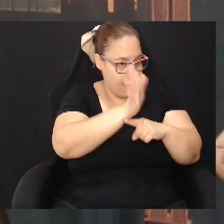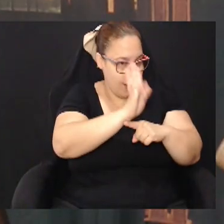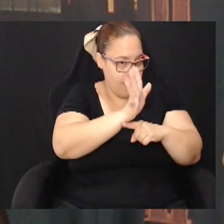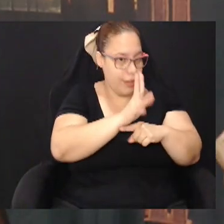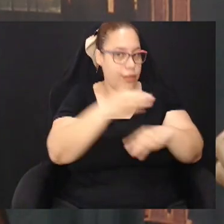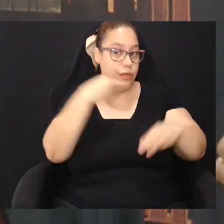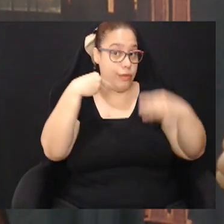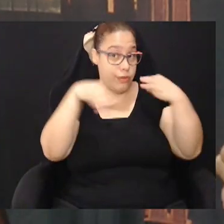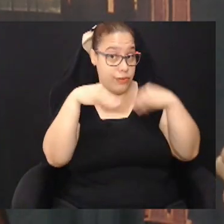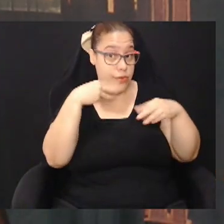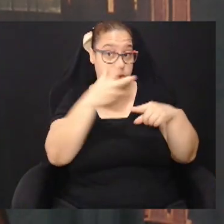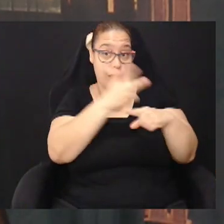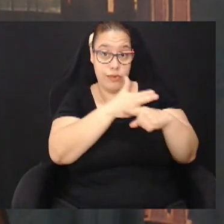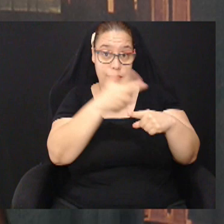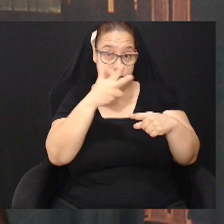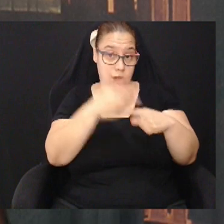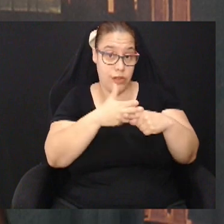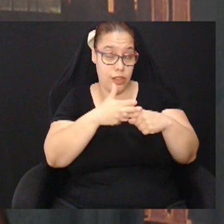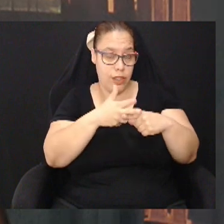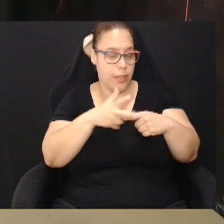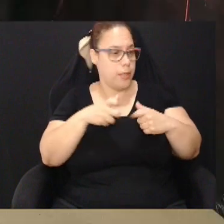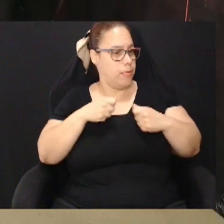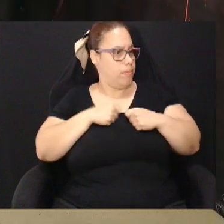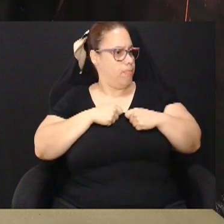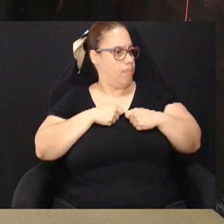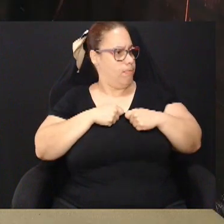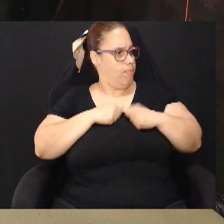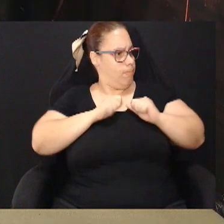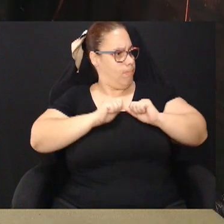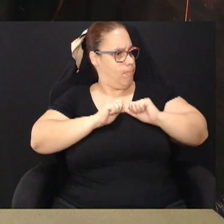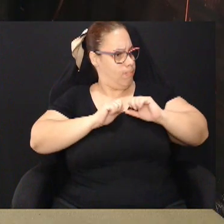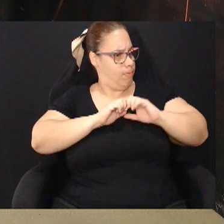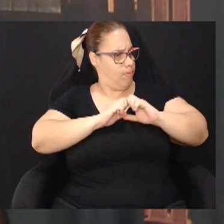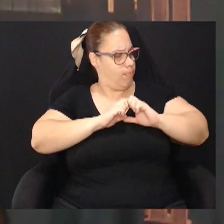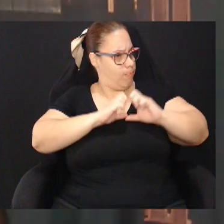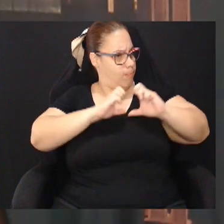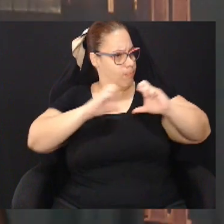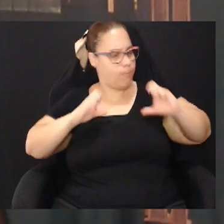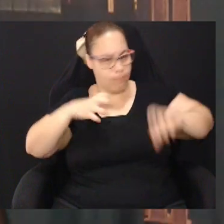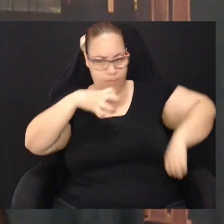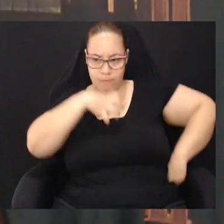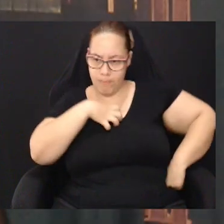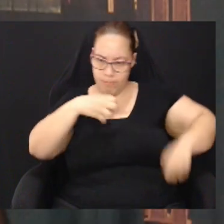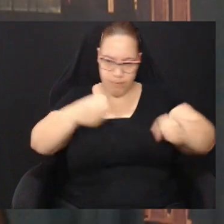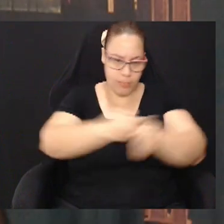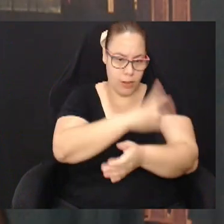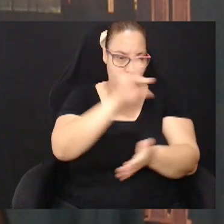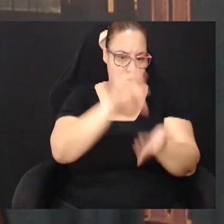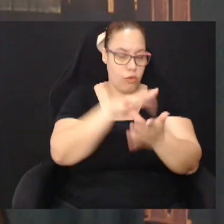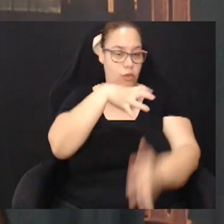série, a gente tem que estar aberto para sim. poder ouvir, para poder sentir tudo isso.